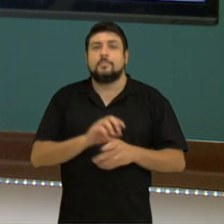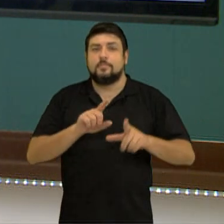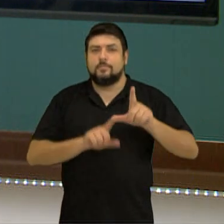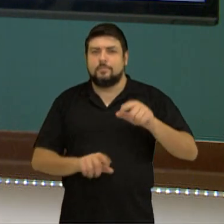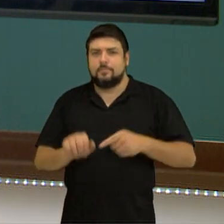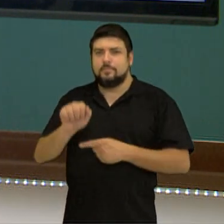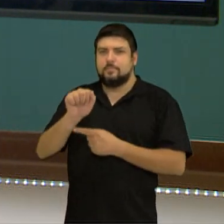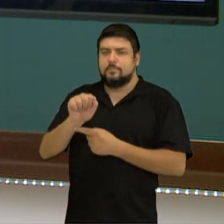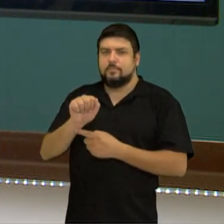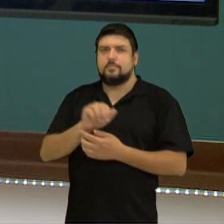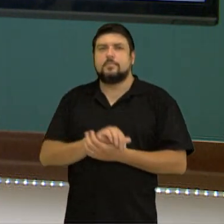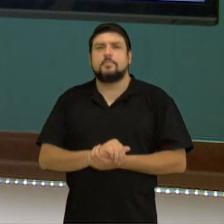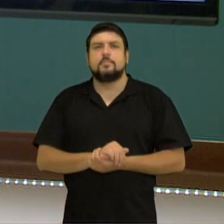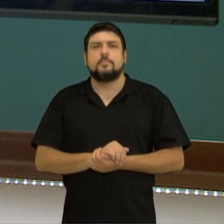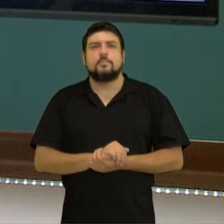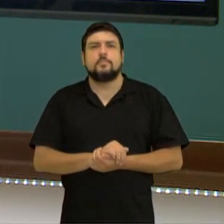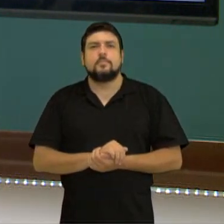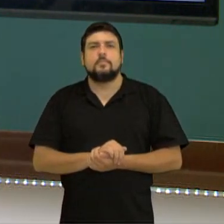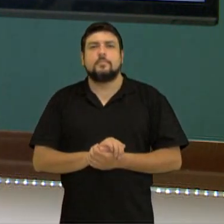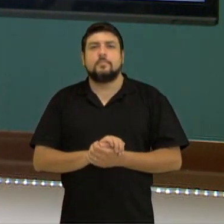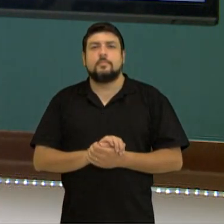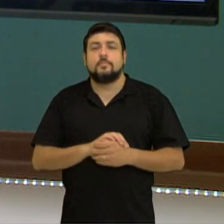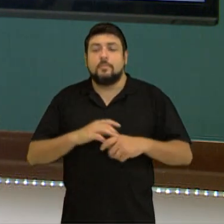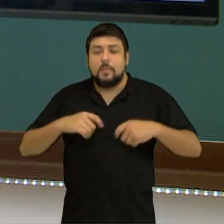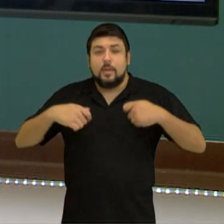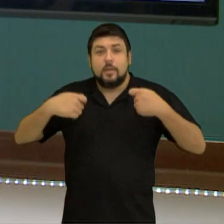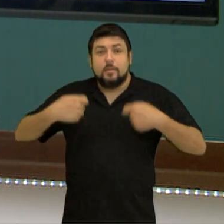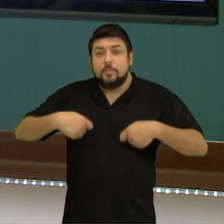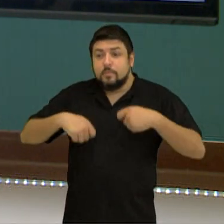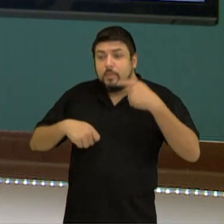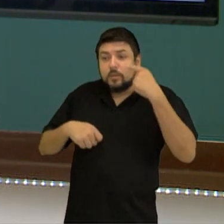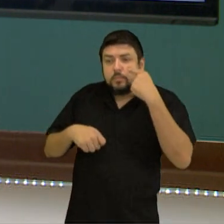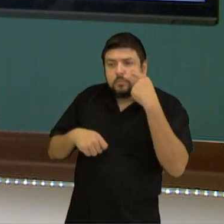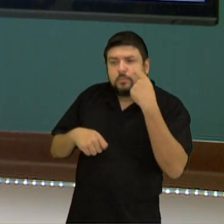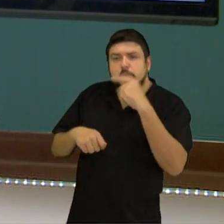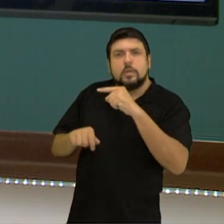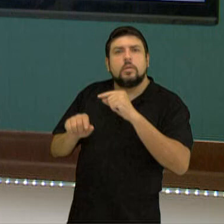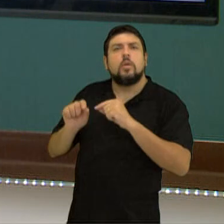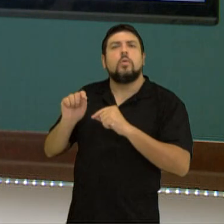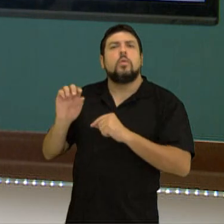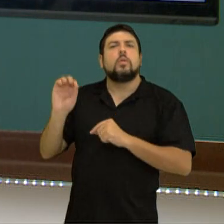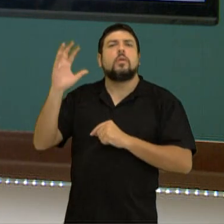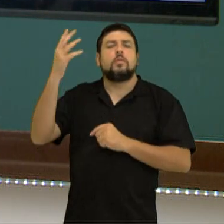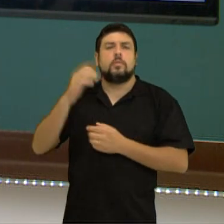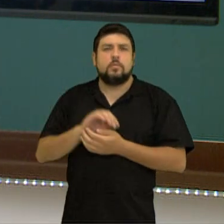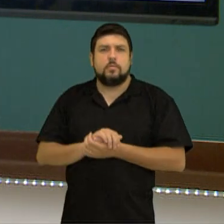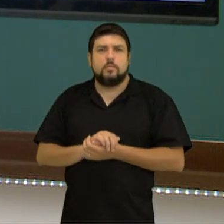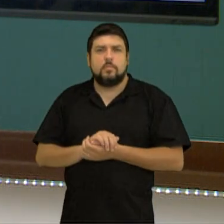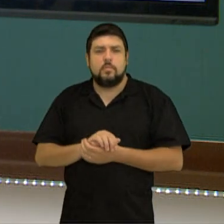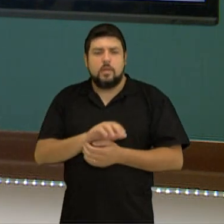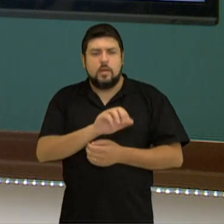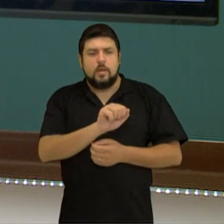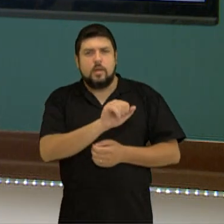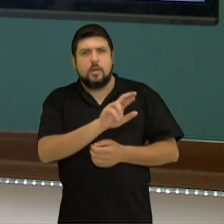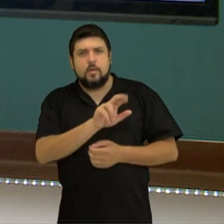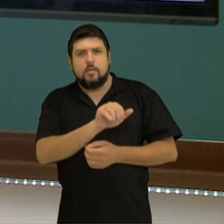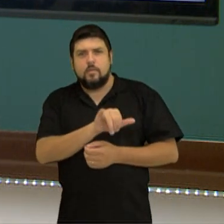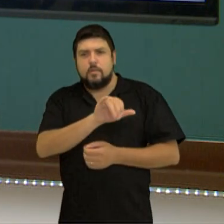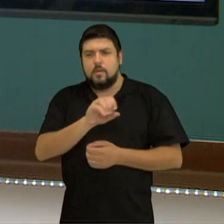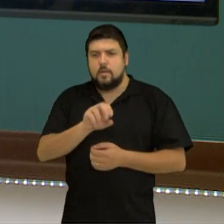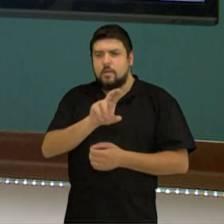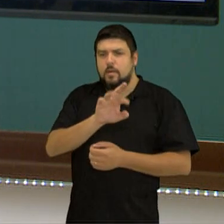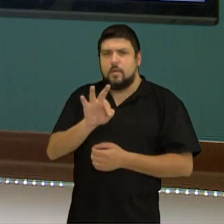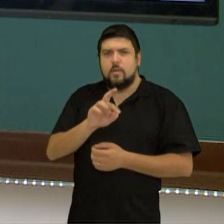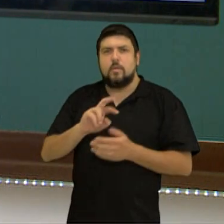happened here. Nós precisamos descobrir o que aconteceu aqui. Carry out, executar, não cabe dentro do contexto.